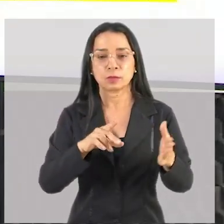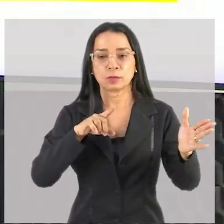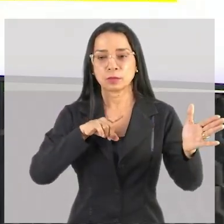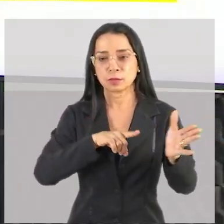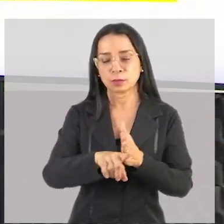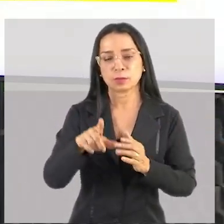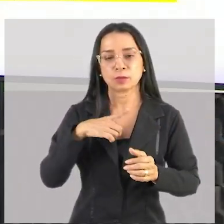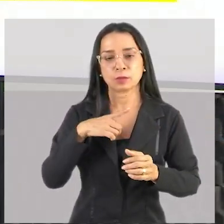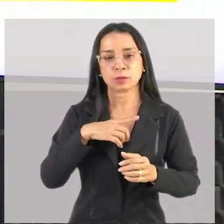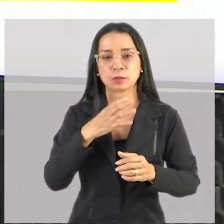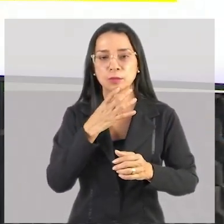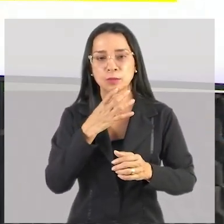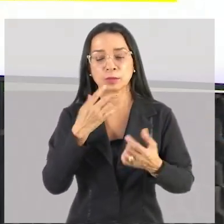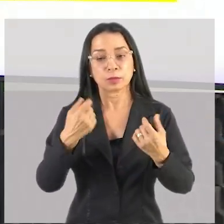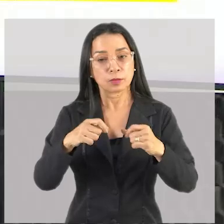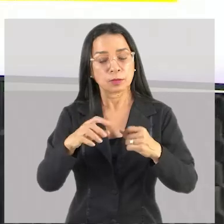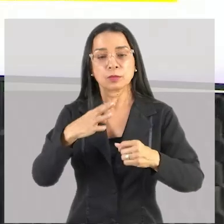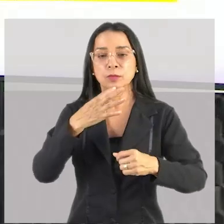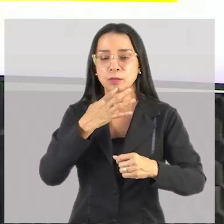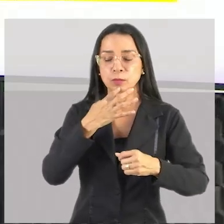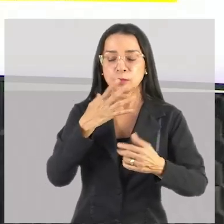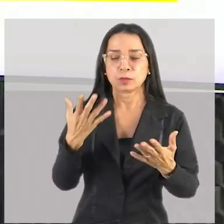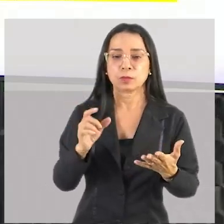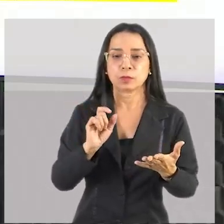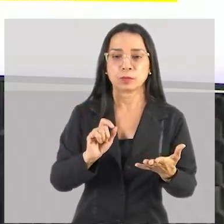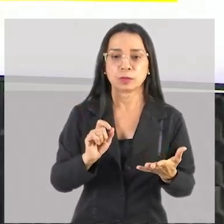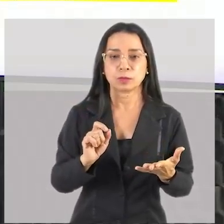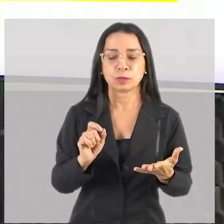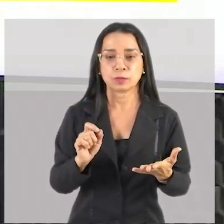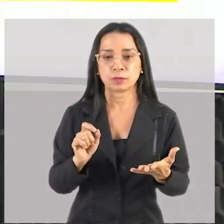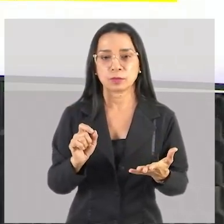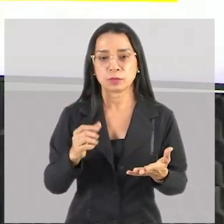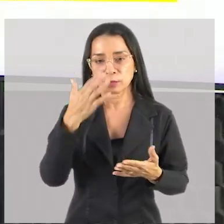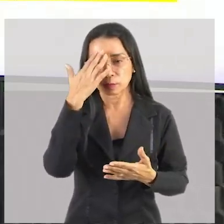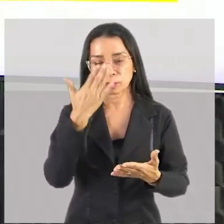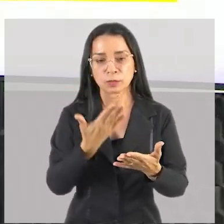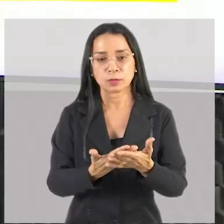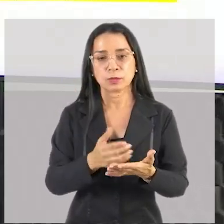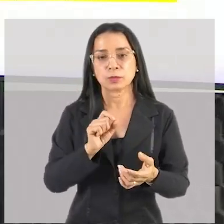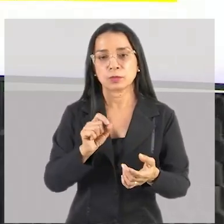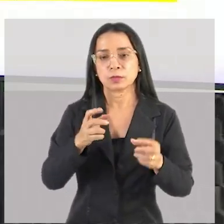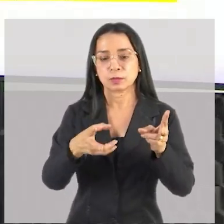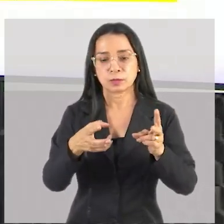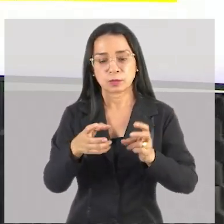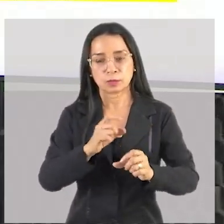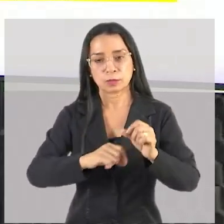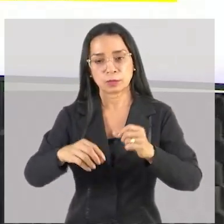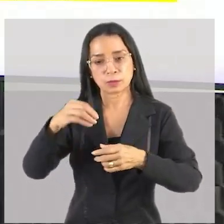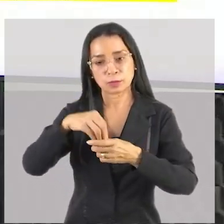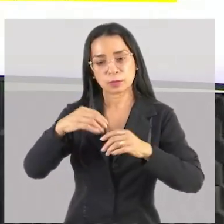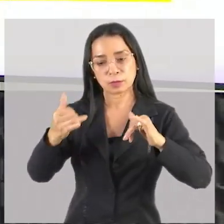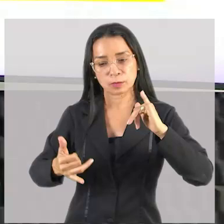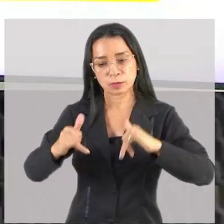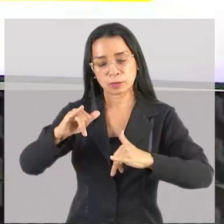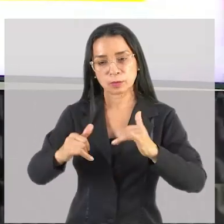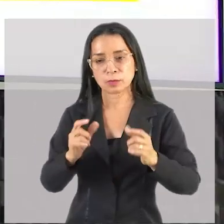que exige muito conhecimento de você, tá? E eu acredito que você está percebendo dentro da